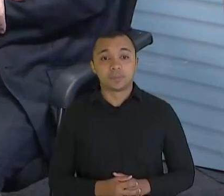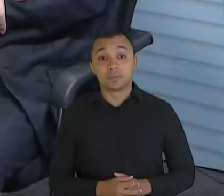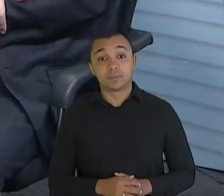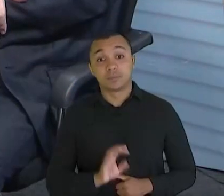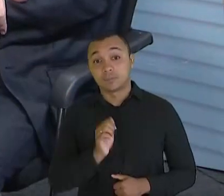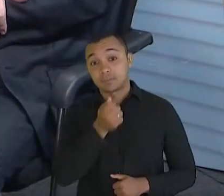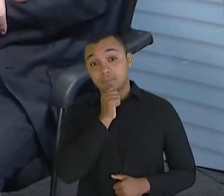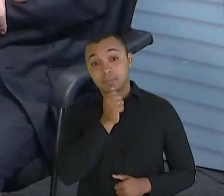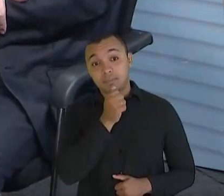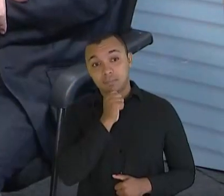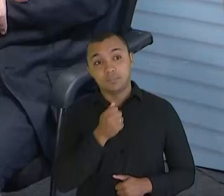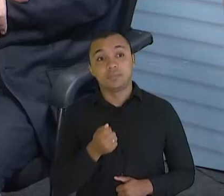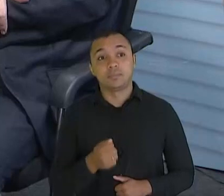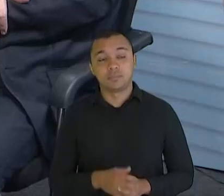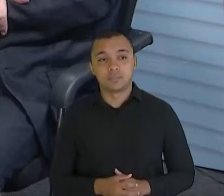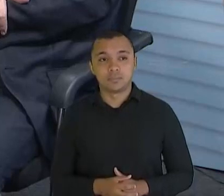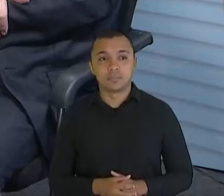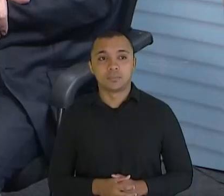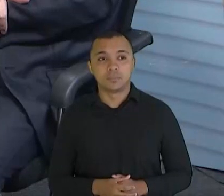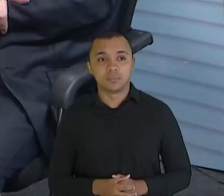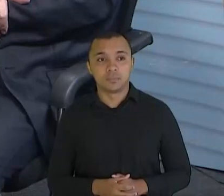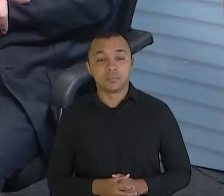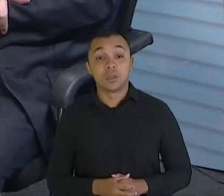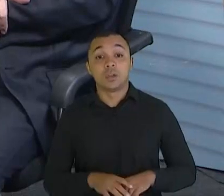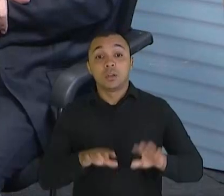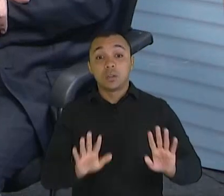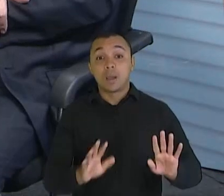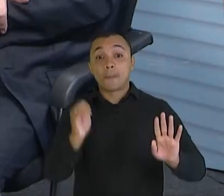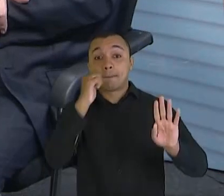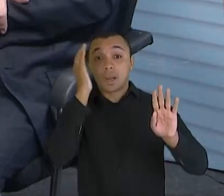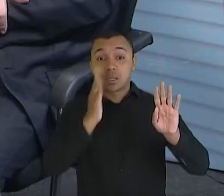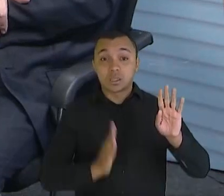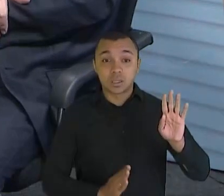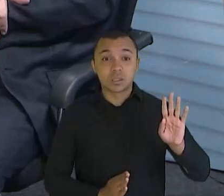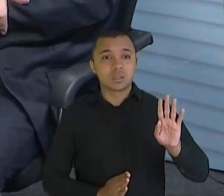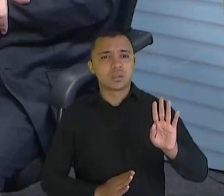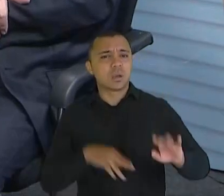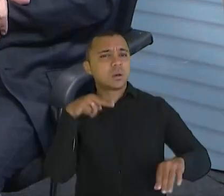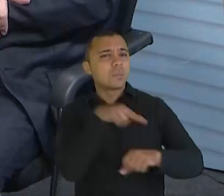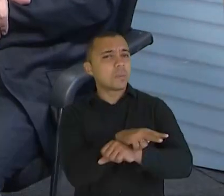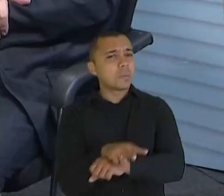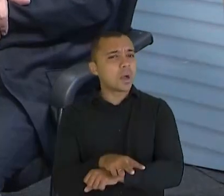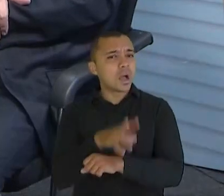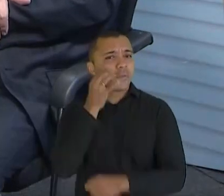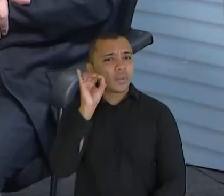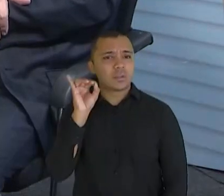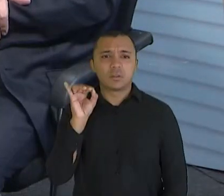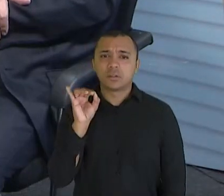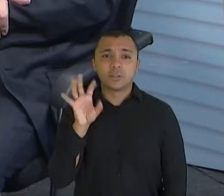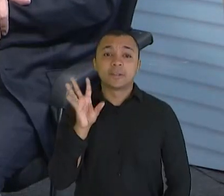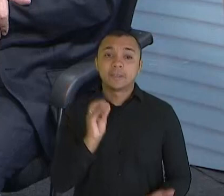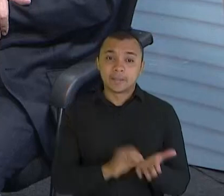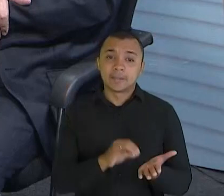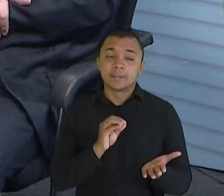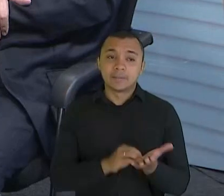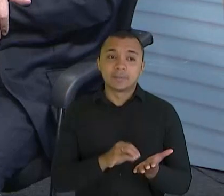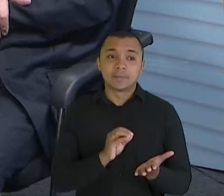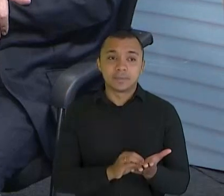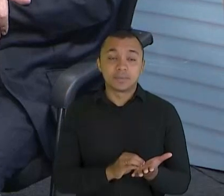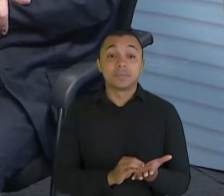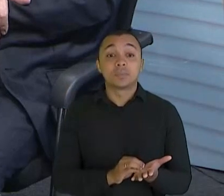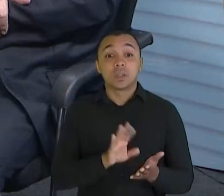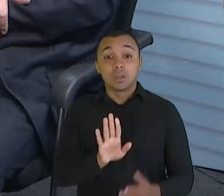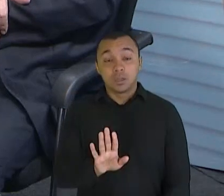contribuir. Né? Não, o olhar preventivo ter, né? No Brasil ele não é popular. Né? há uma demanda da sociedade. O gestor,